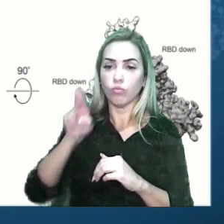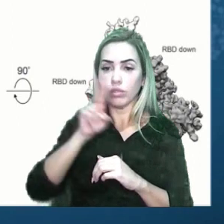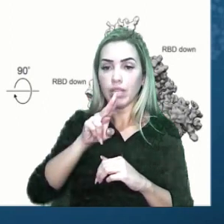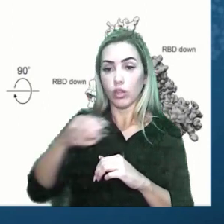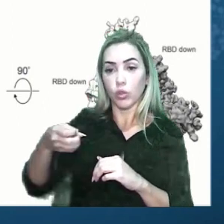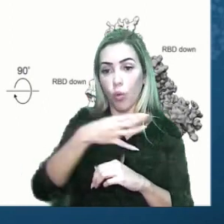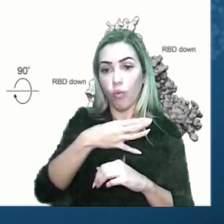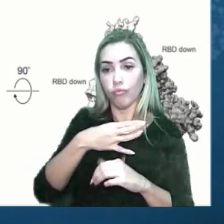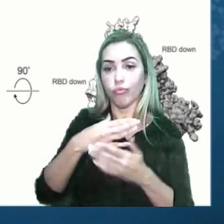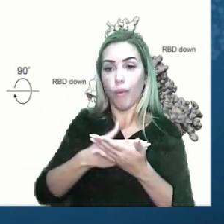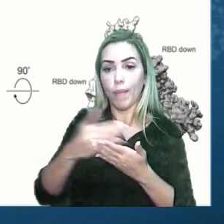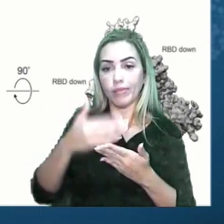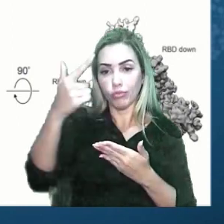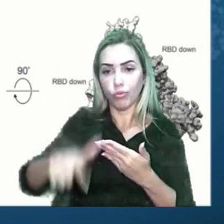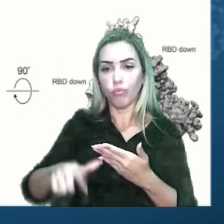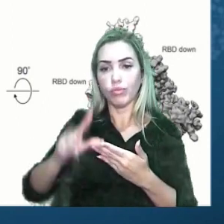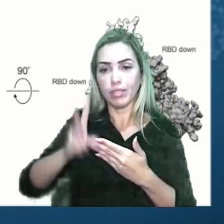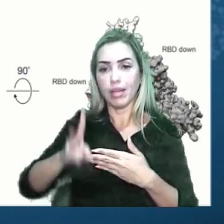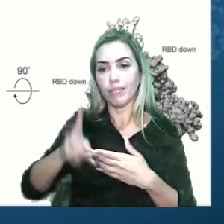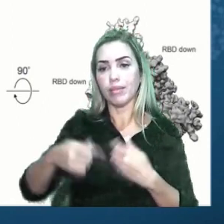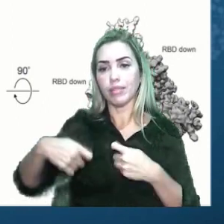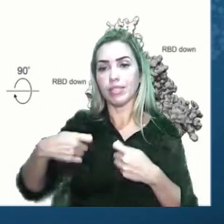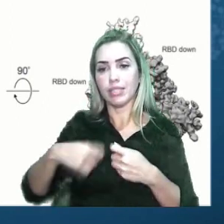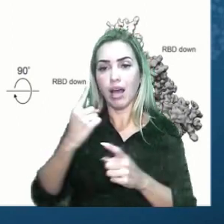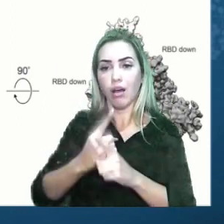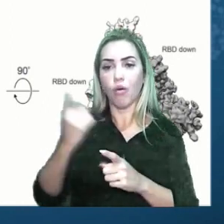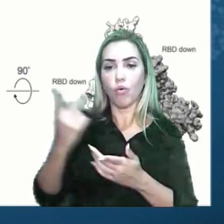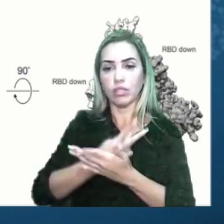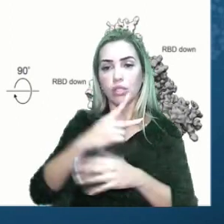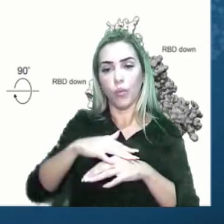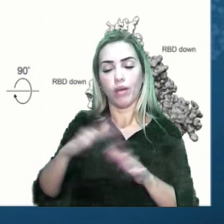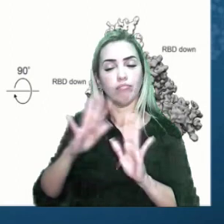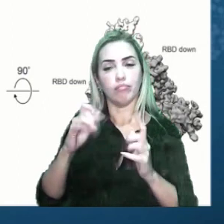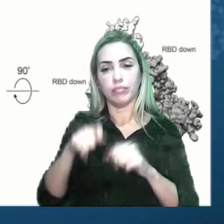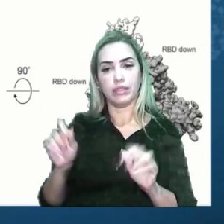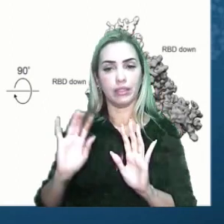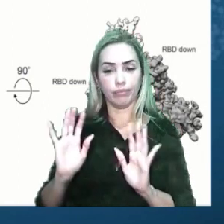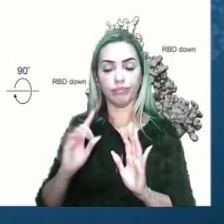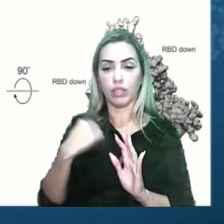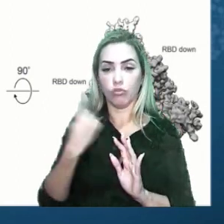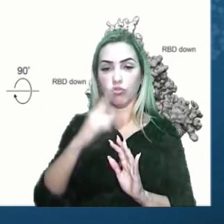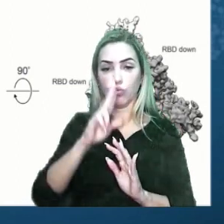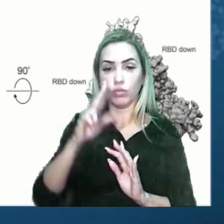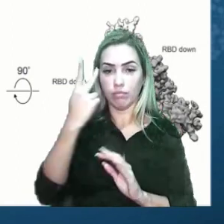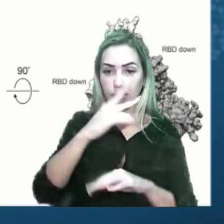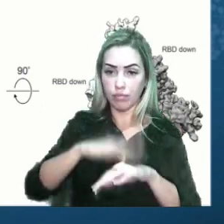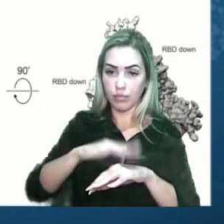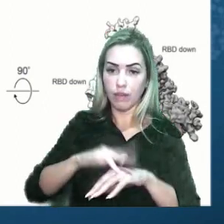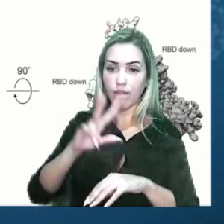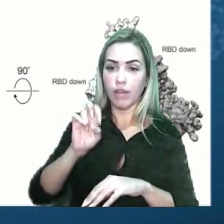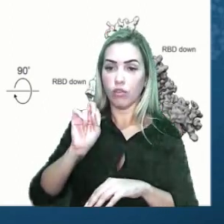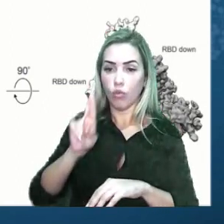zero a cada vez que a gente precisar enfrentar uma doença. Então, a gente tem usado esse vetor viral para fazer vacinas